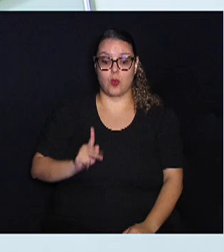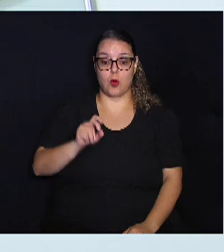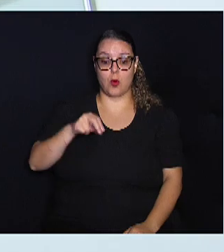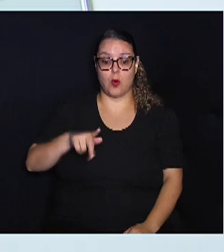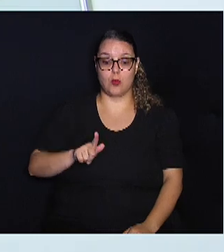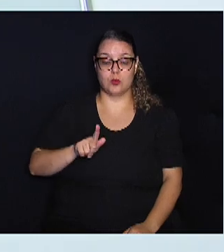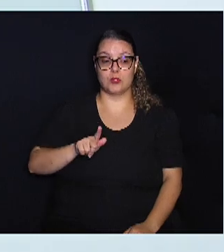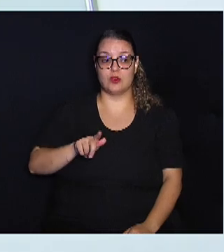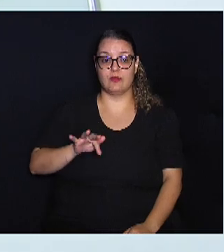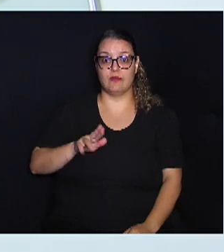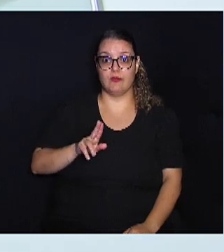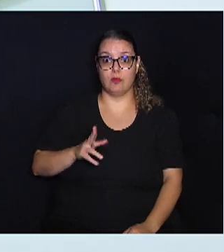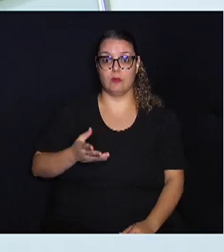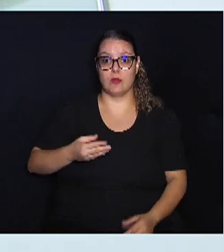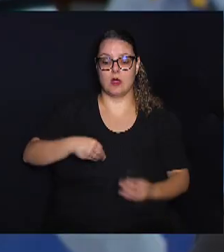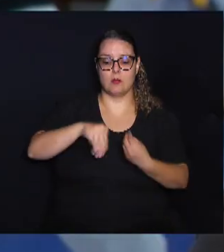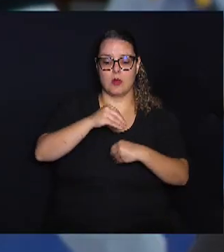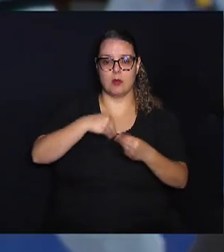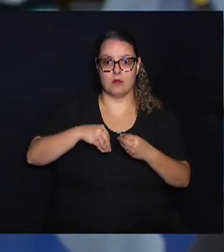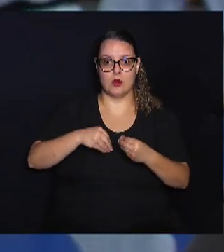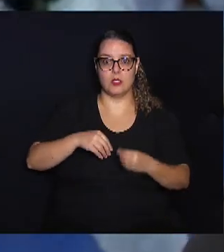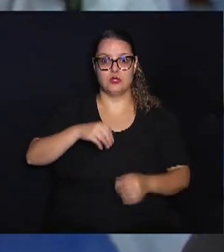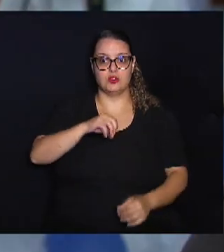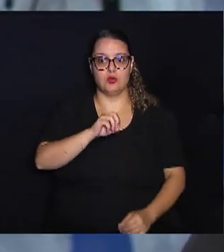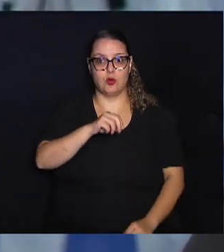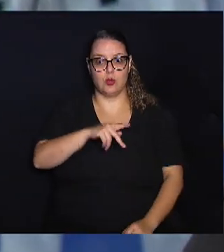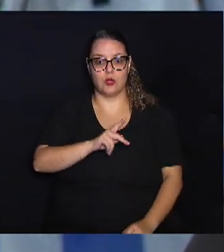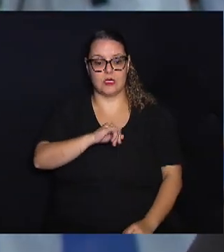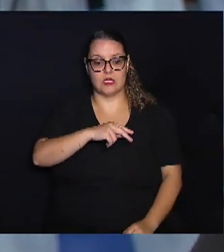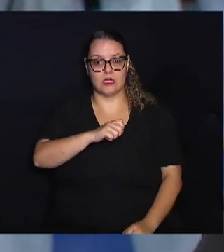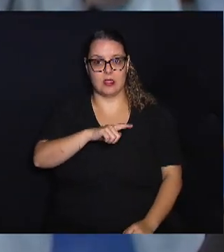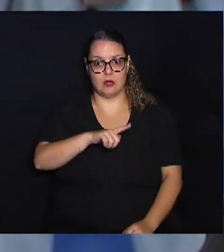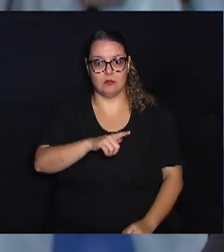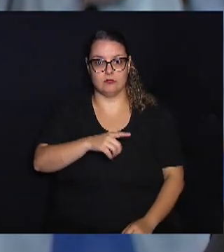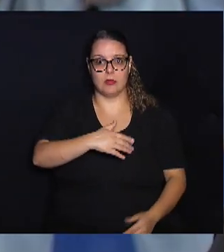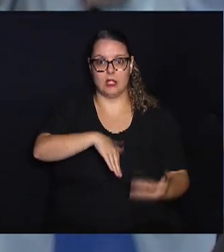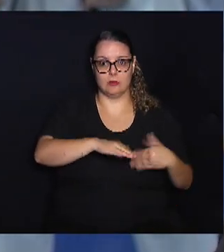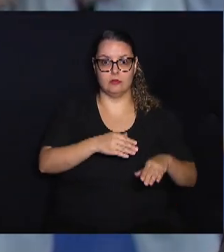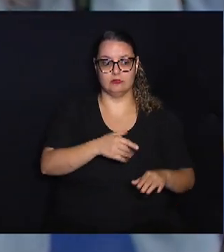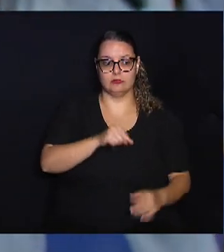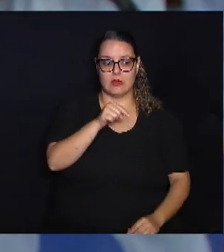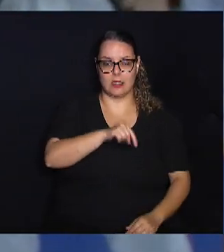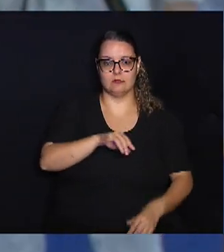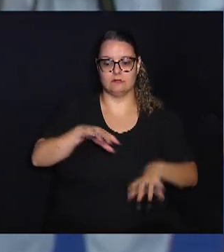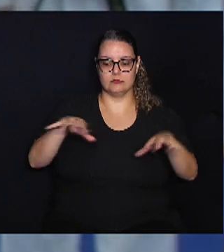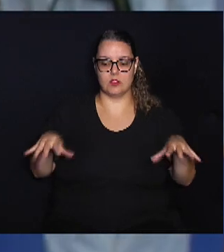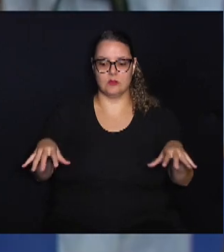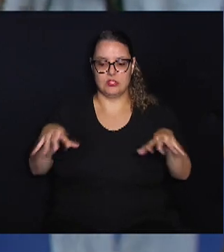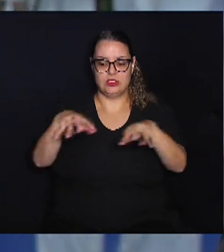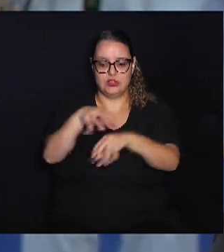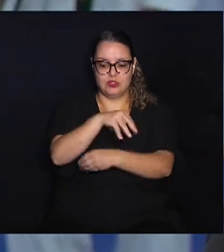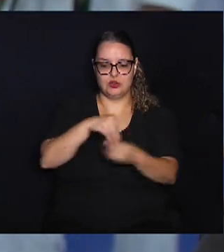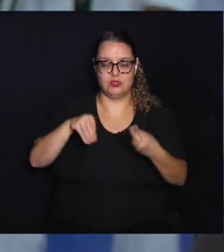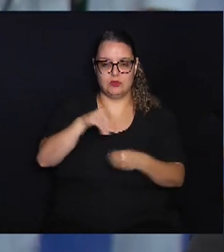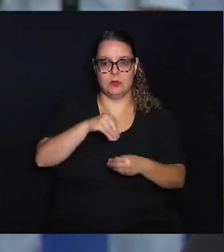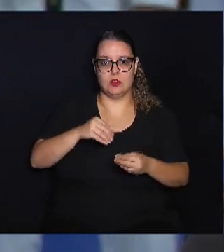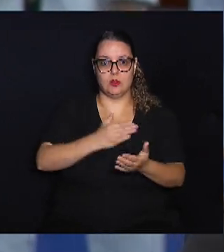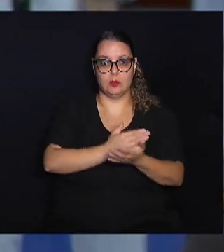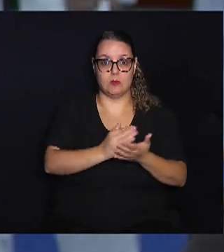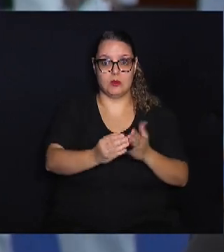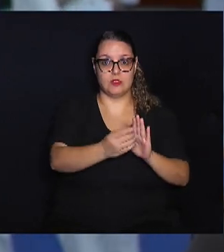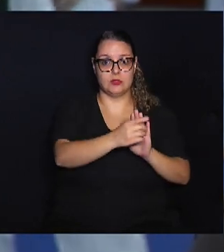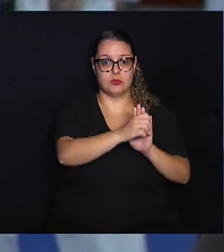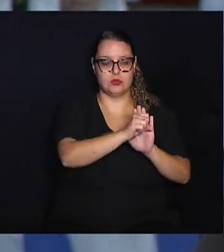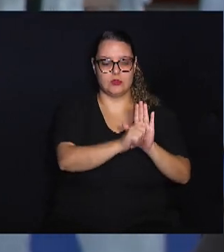mesclou com uma luta de Okinawa. Tá? E no começo do século XIX,